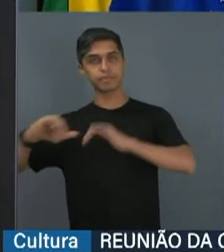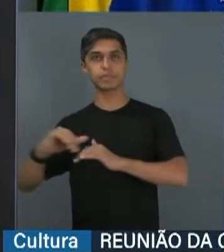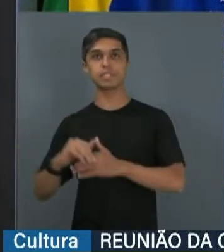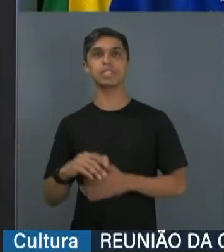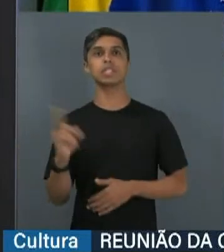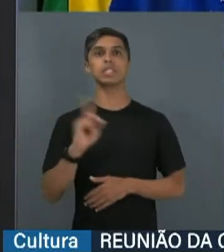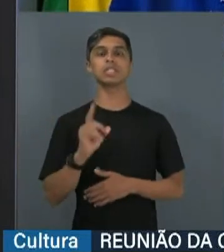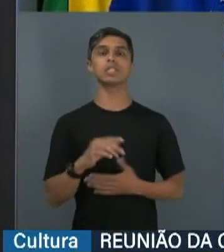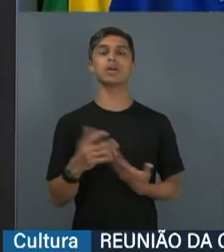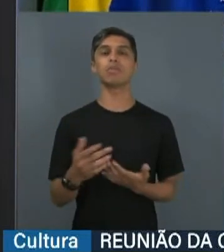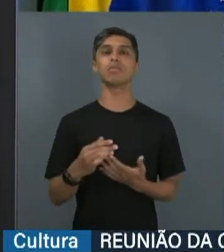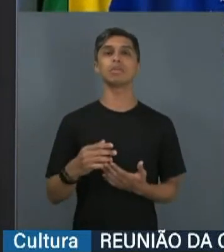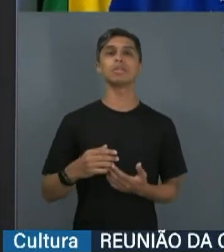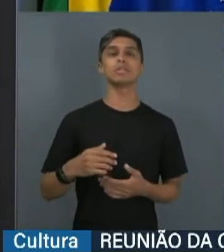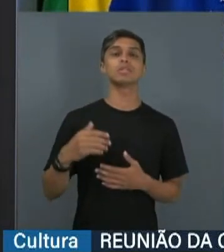promiscuidade entre as instituições.